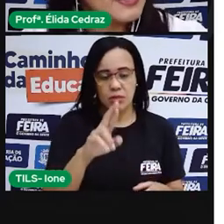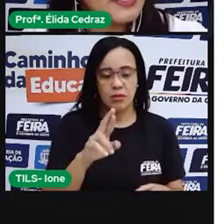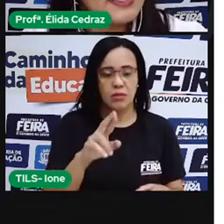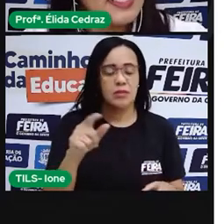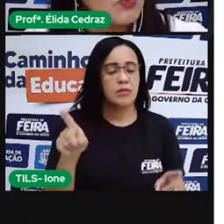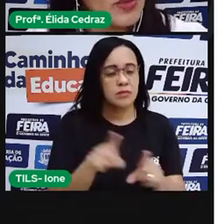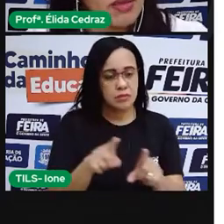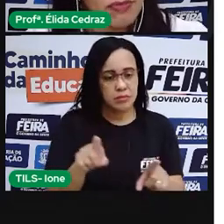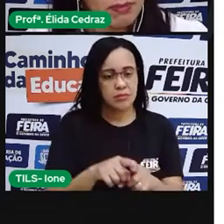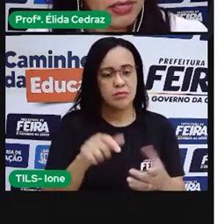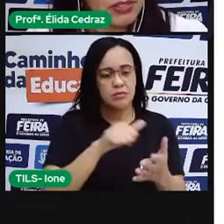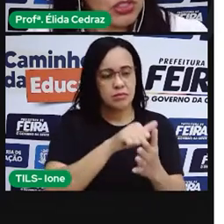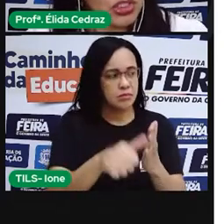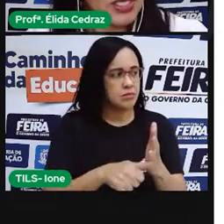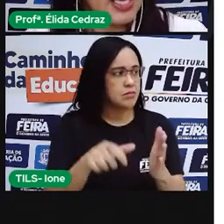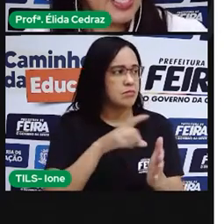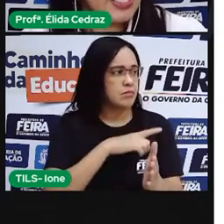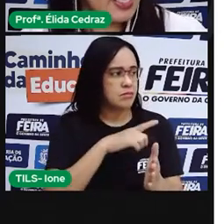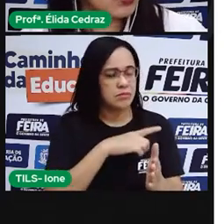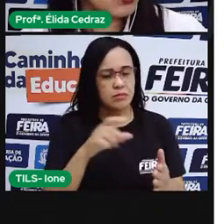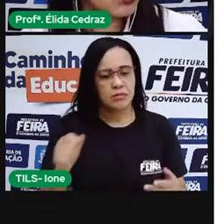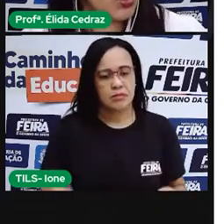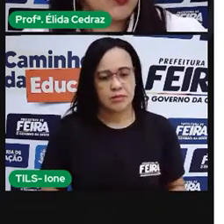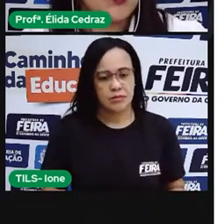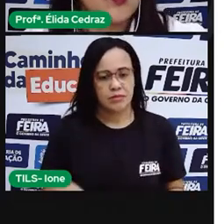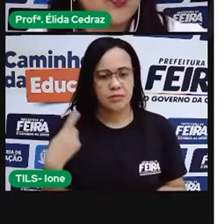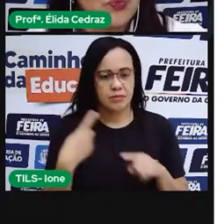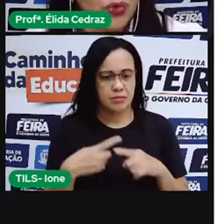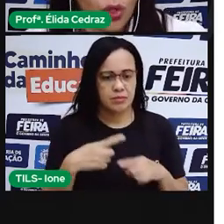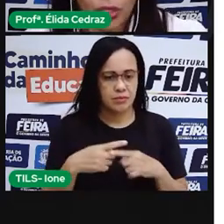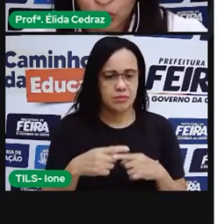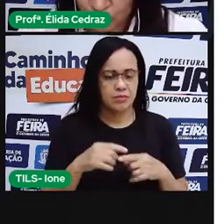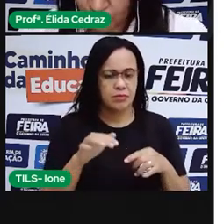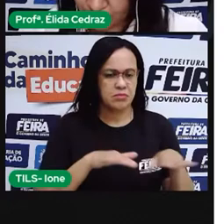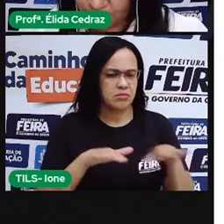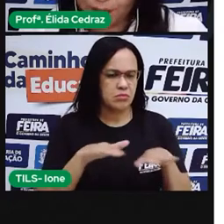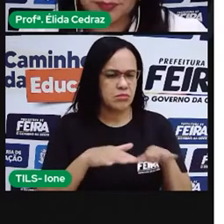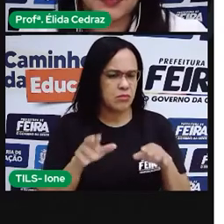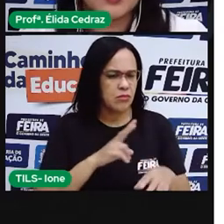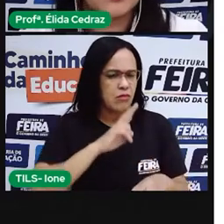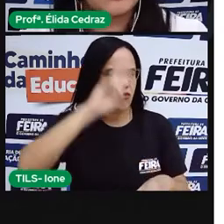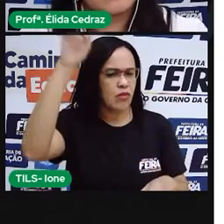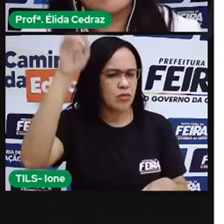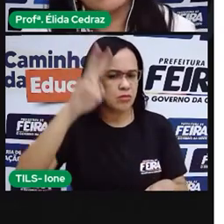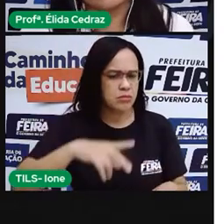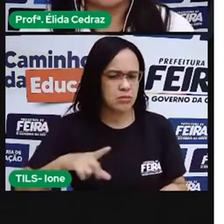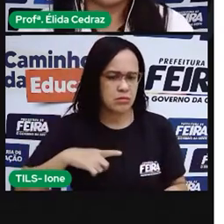que ele não é vibrante, ele é um som forte.